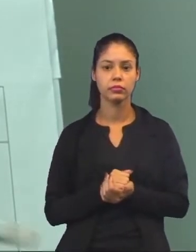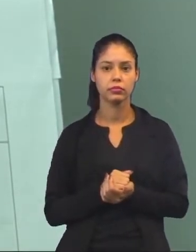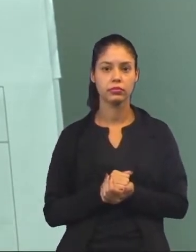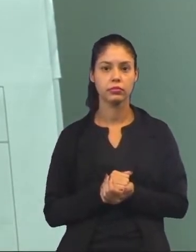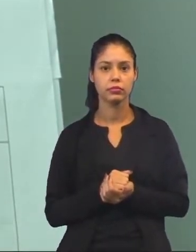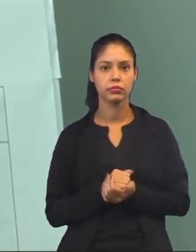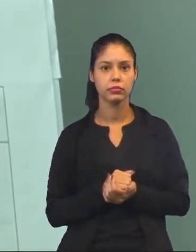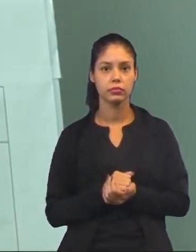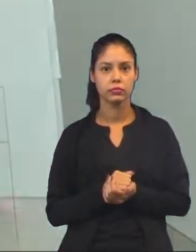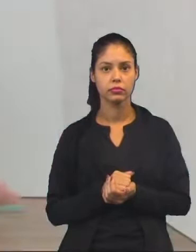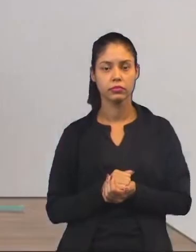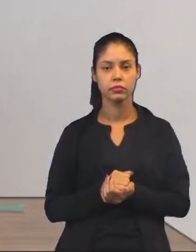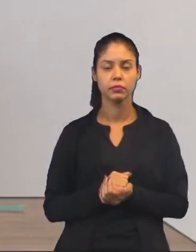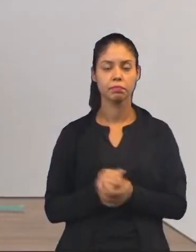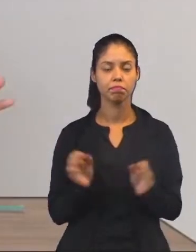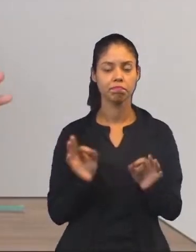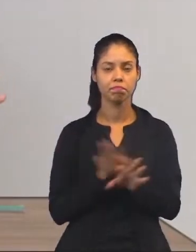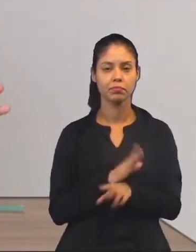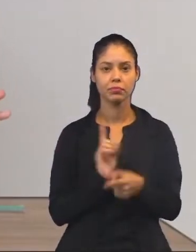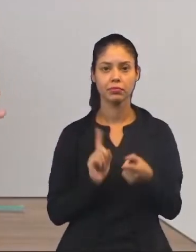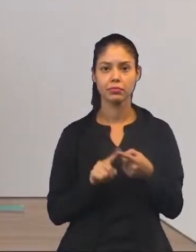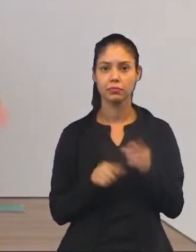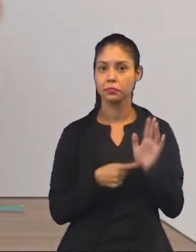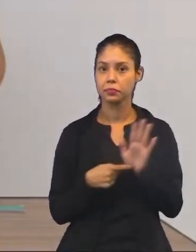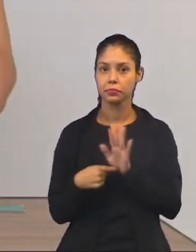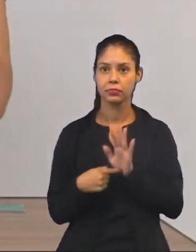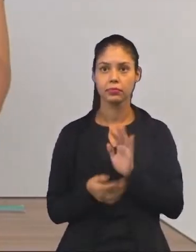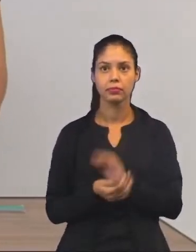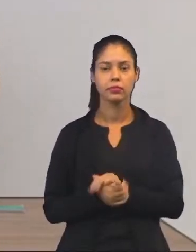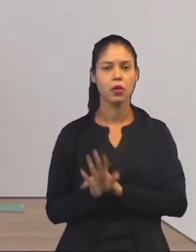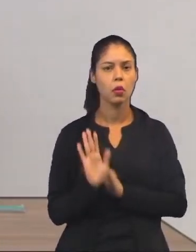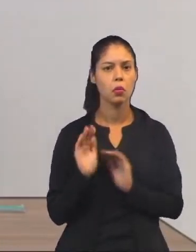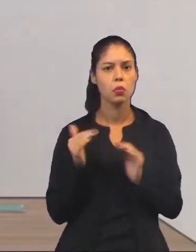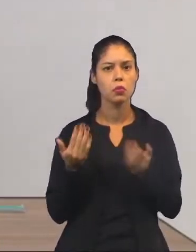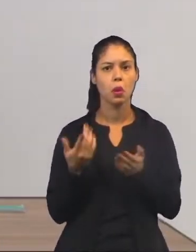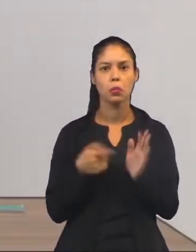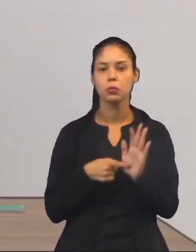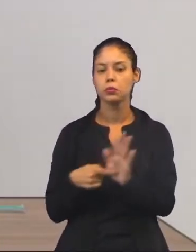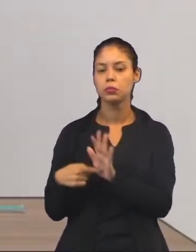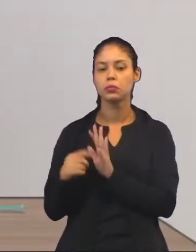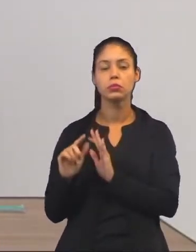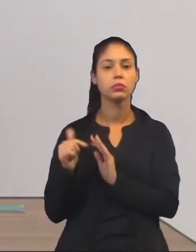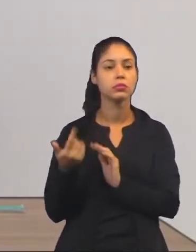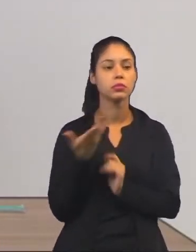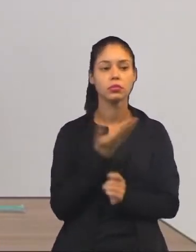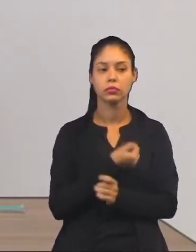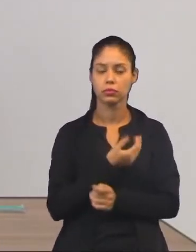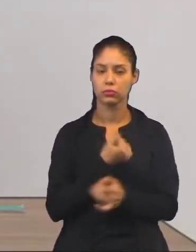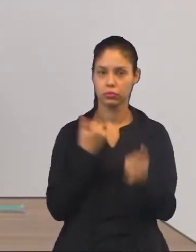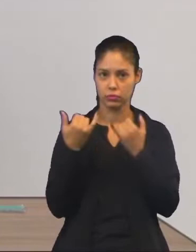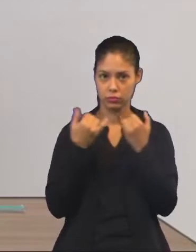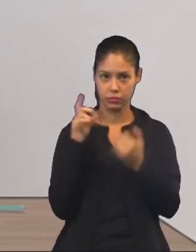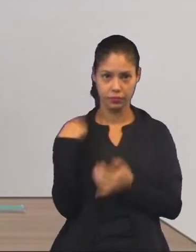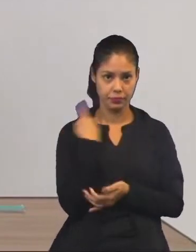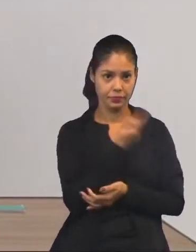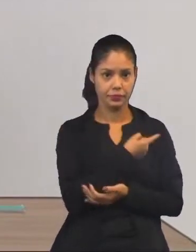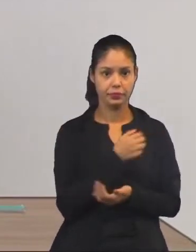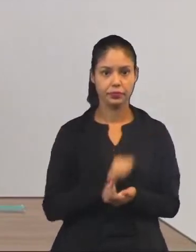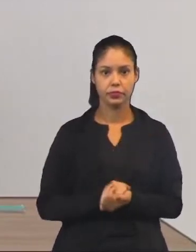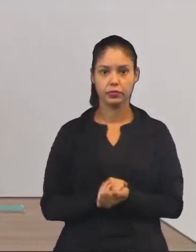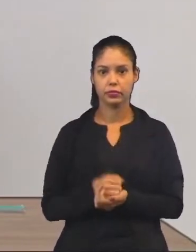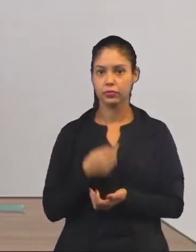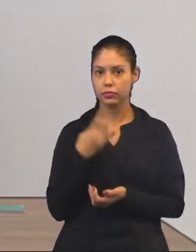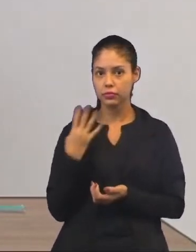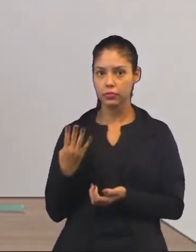2, 3. Pronto, fizemos a primeira representação. Qual é o próximo número que nós temos de informação na nossa situação?